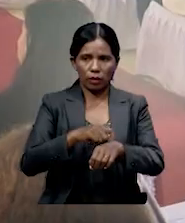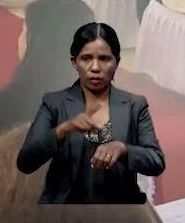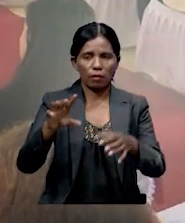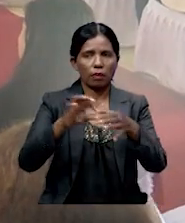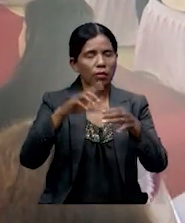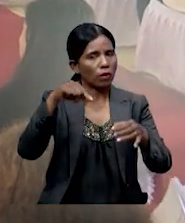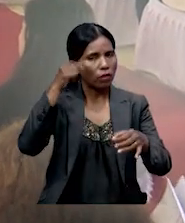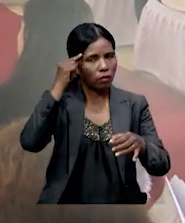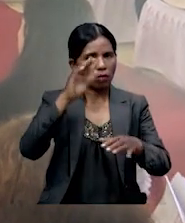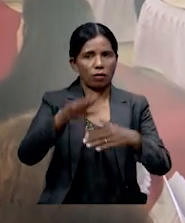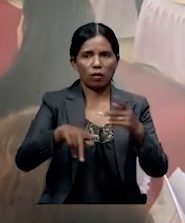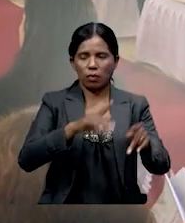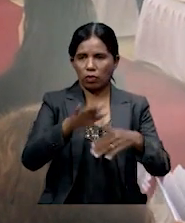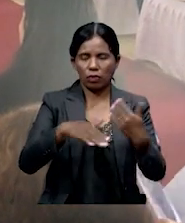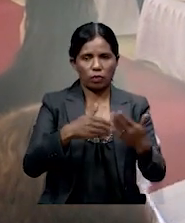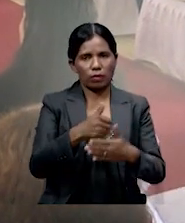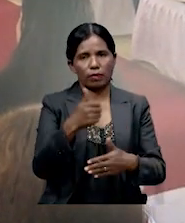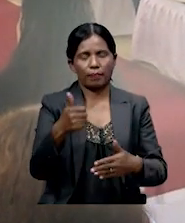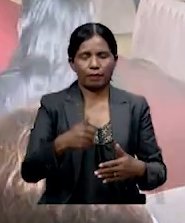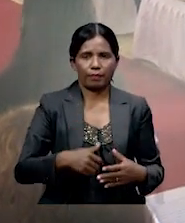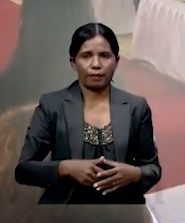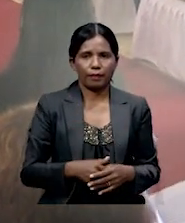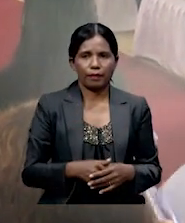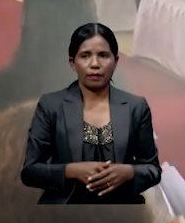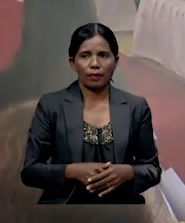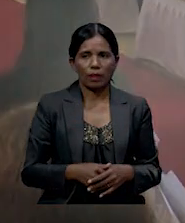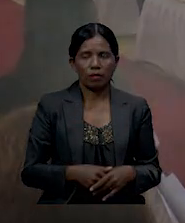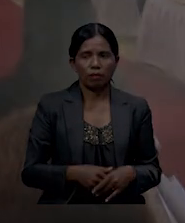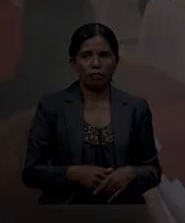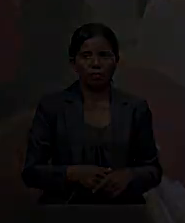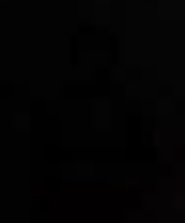no entidade Siraceluk. Agostinho da Costa, bem-vindo a Simenes, GMN.